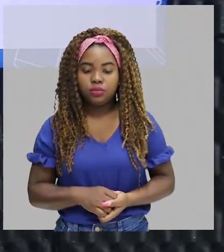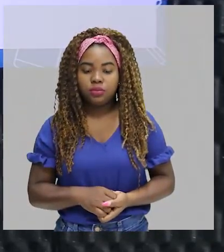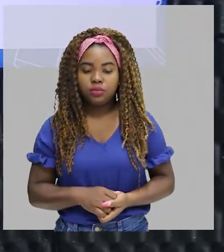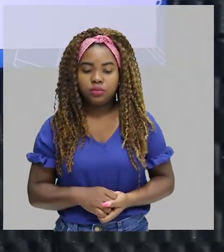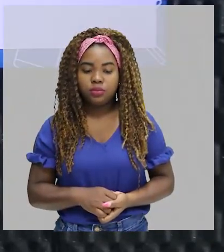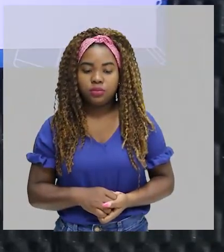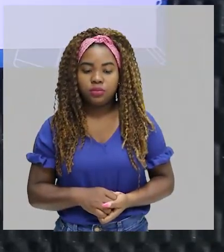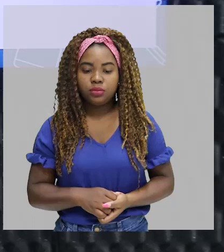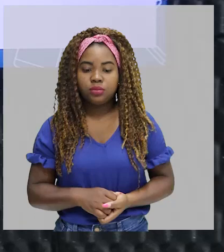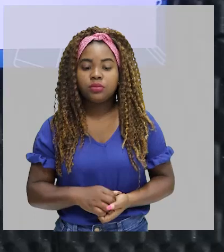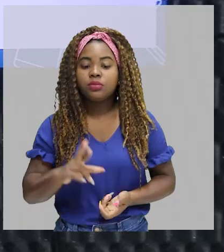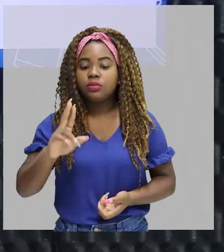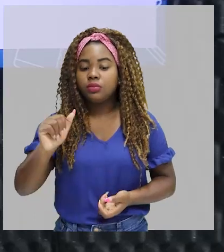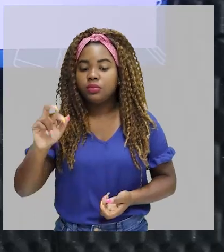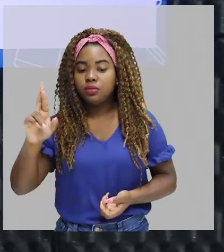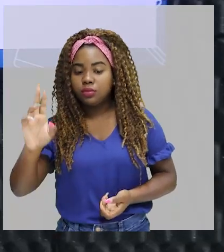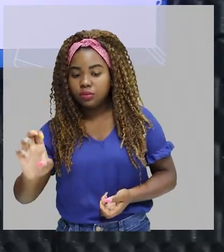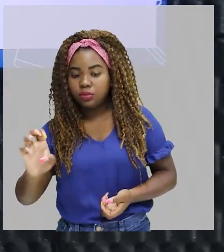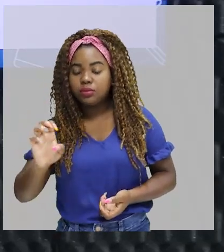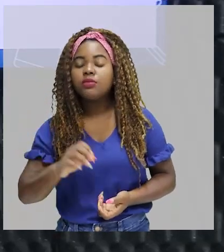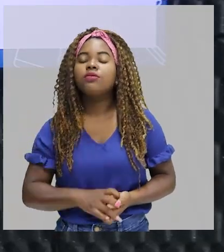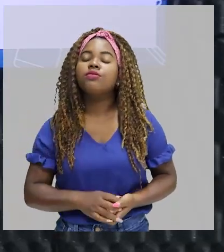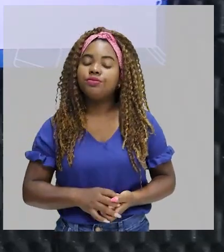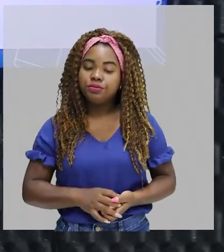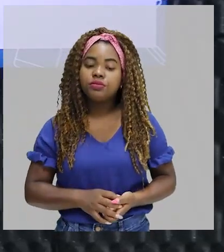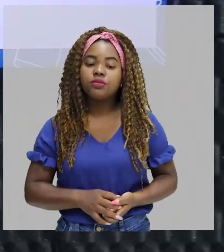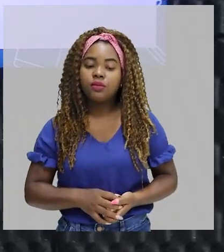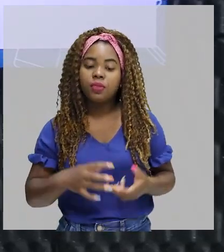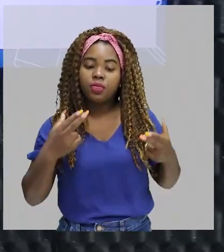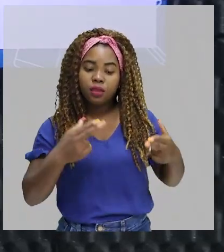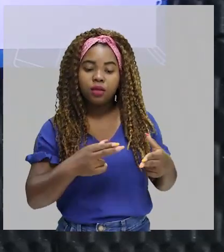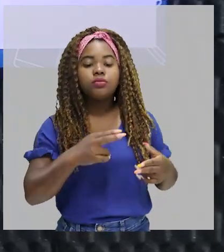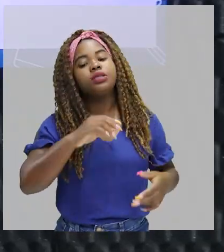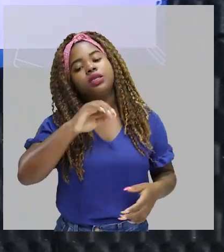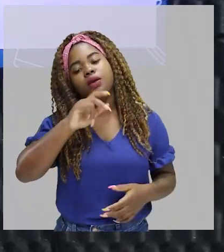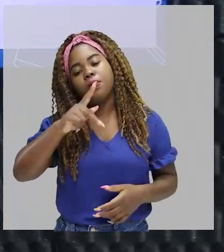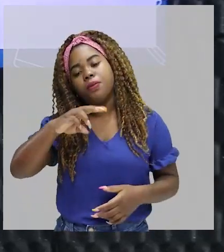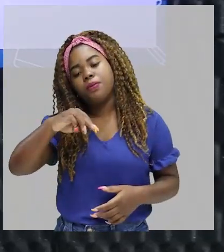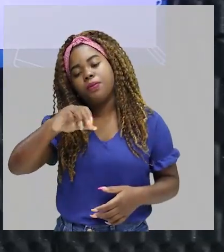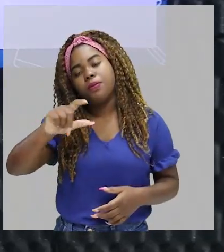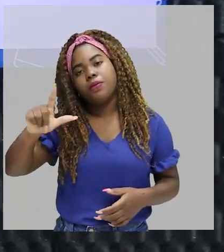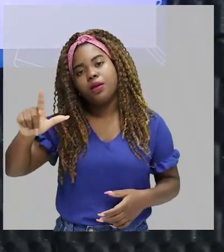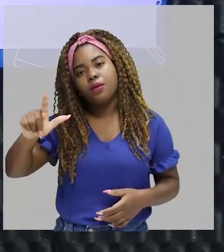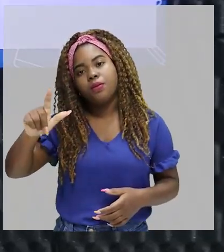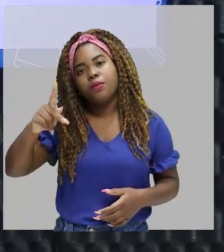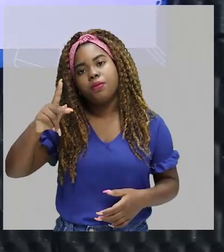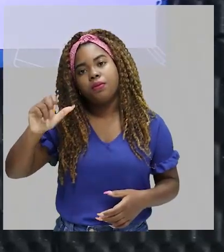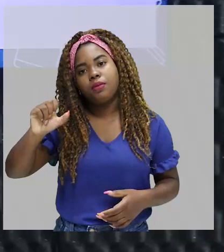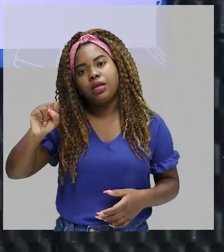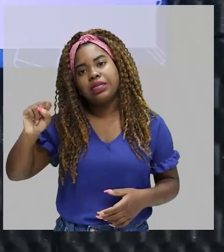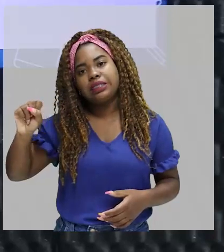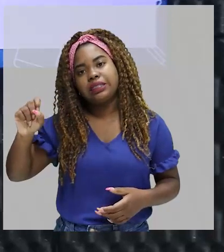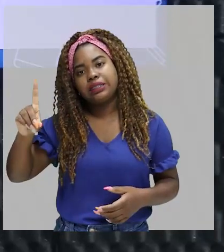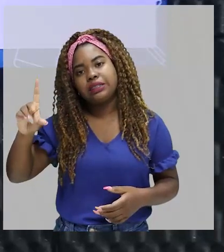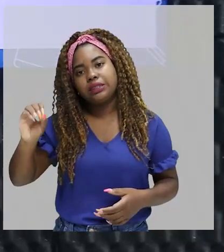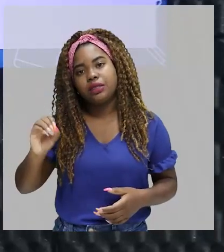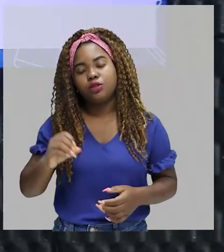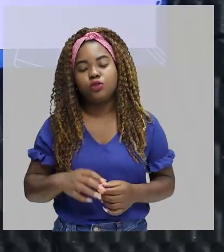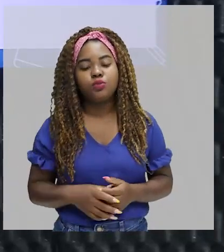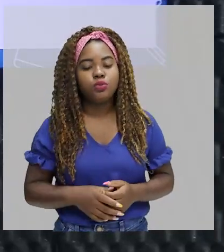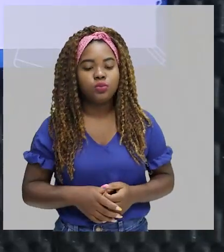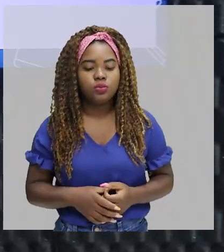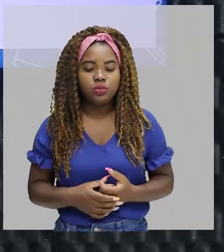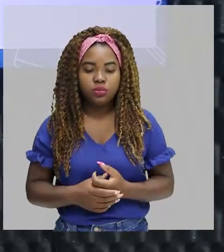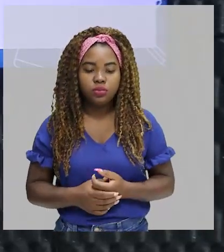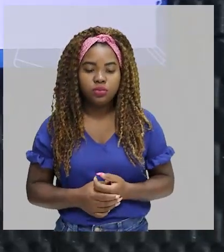tá bom? Então, nesse caso, rare faz referência ao adjetivo mal passado, a forma que eu gosto, o modo que eu gosto do meu bife ser